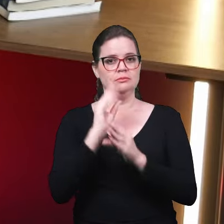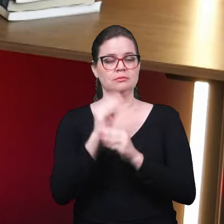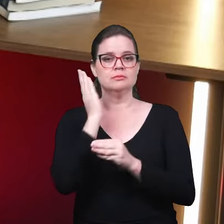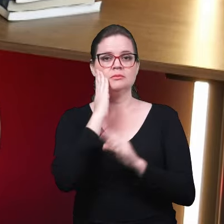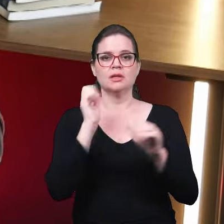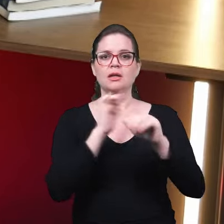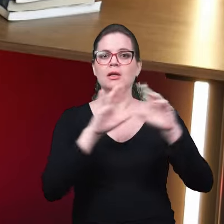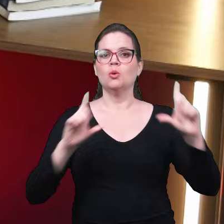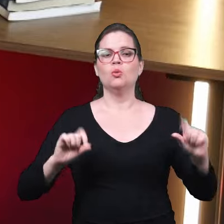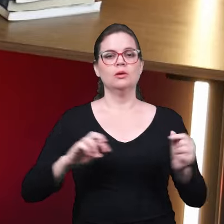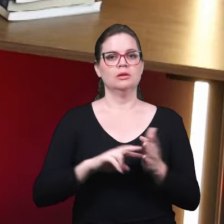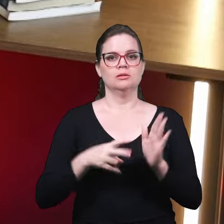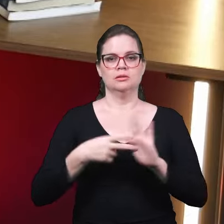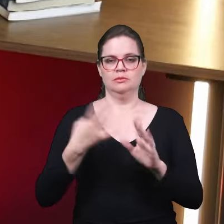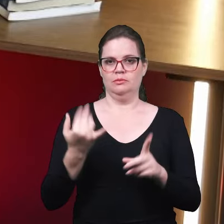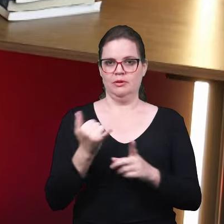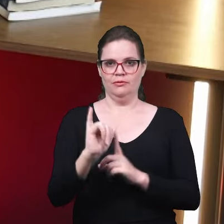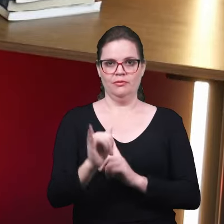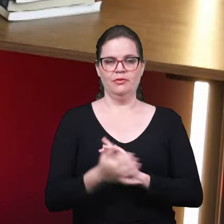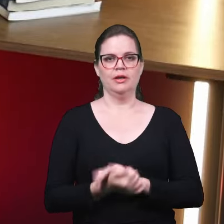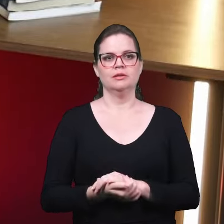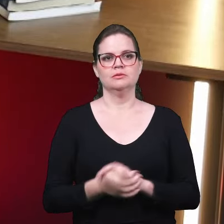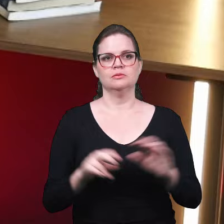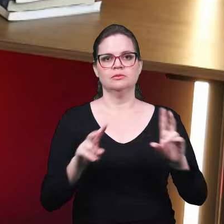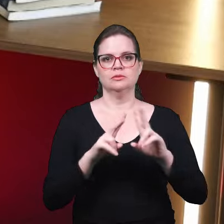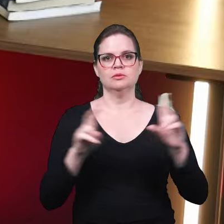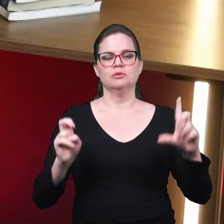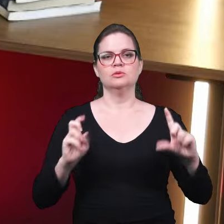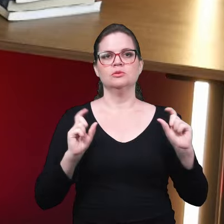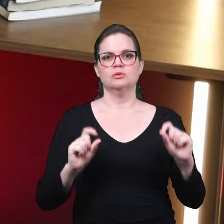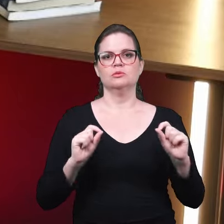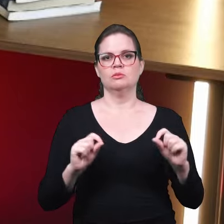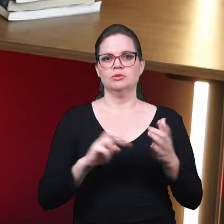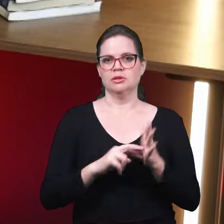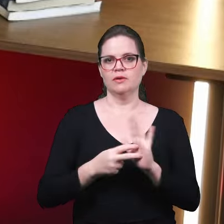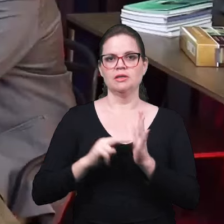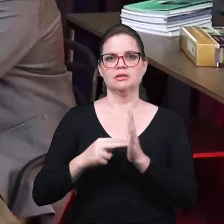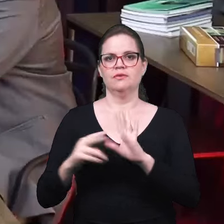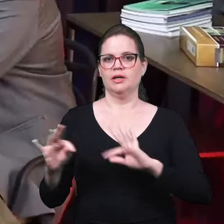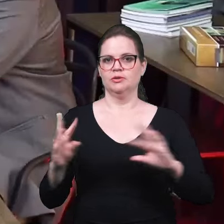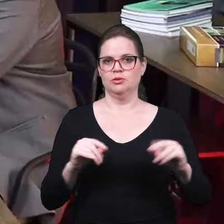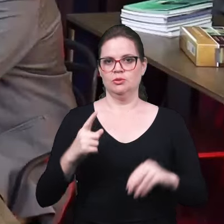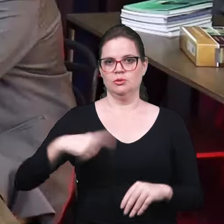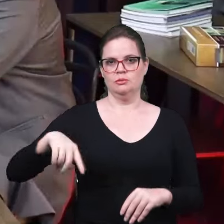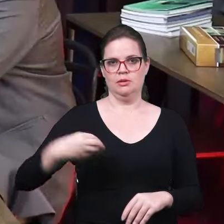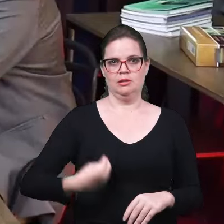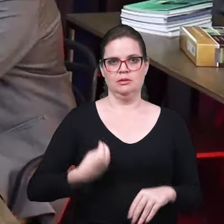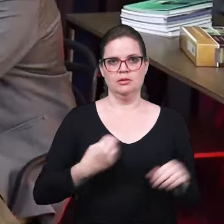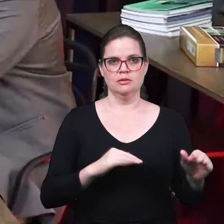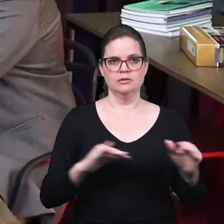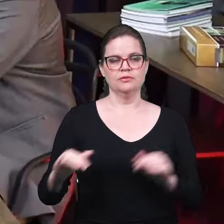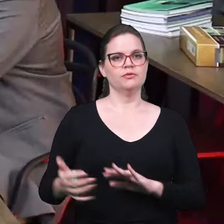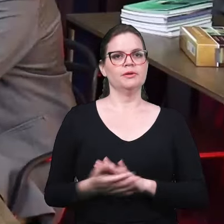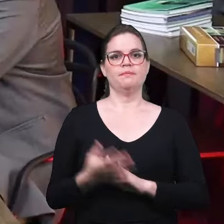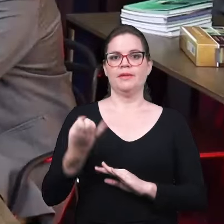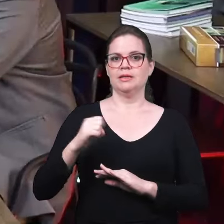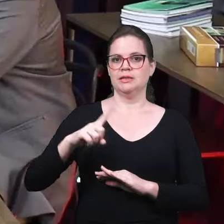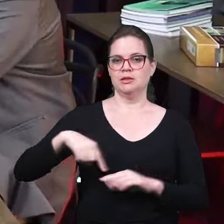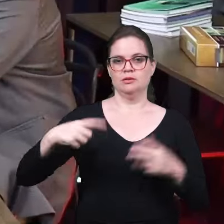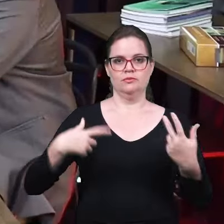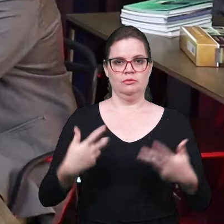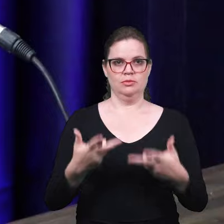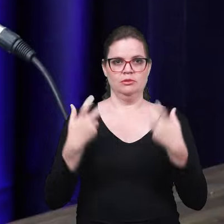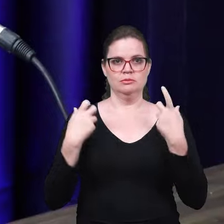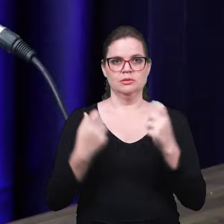que é o profético e o sentido e o significado disso para as nossas vidas. Sim. Né? Se a gente observar, pastor Alex,